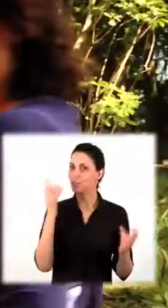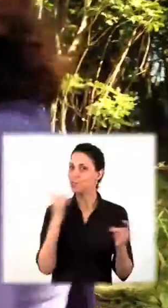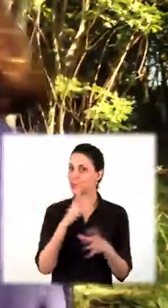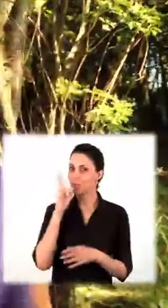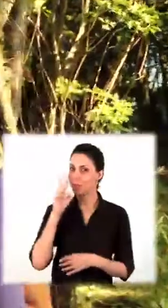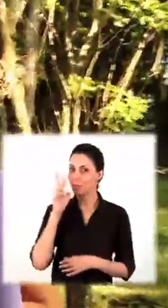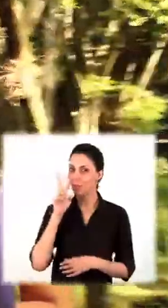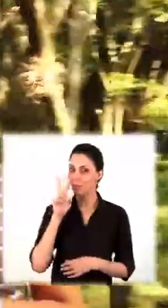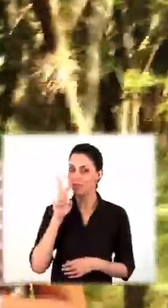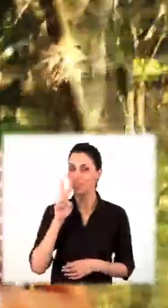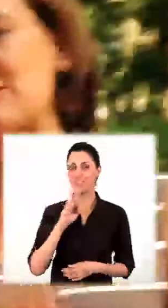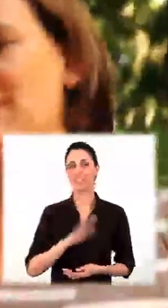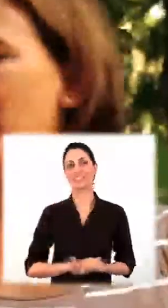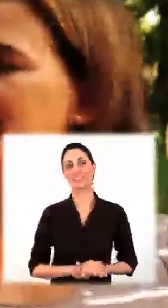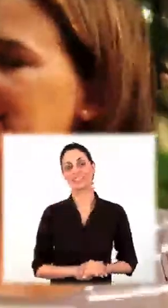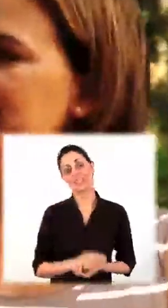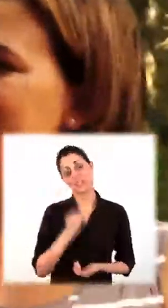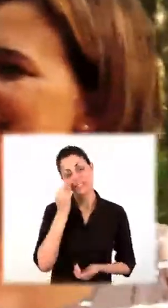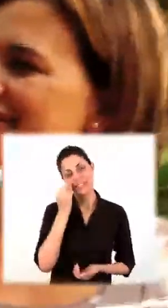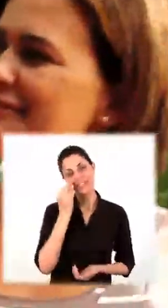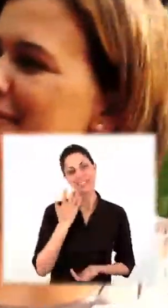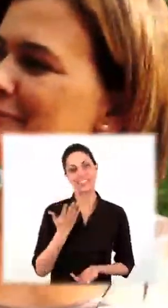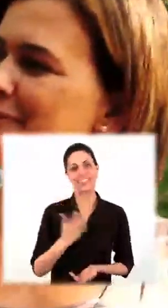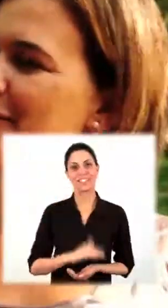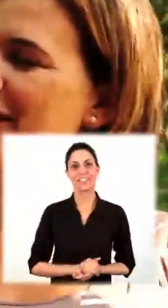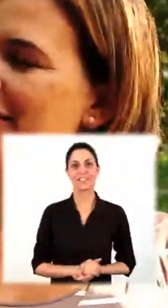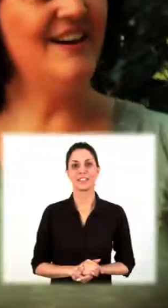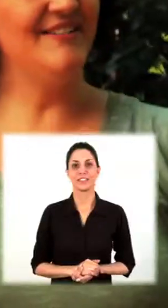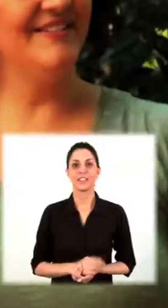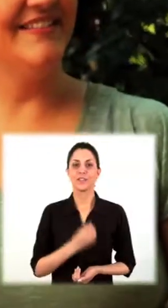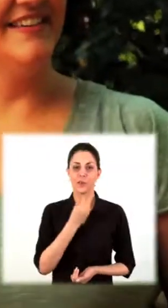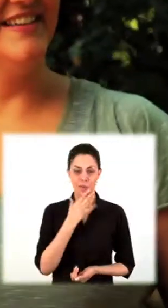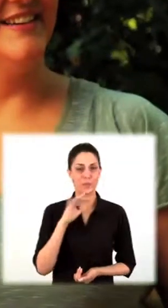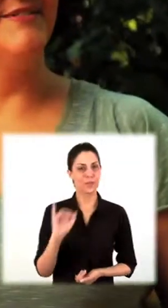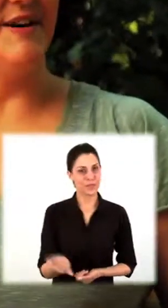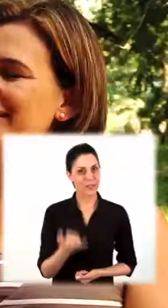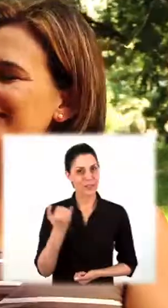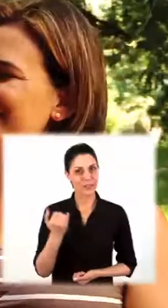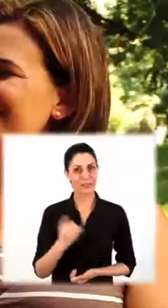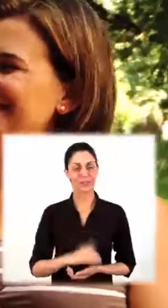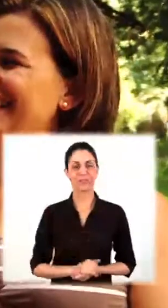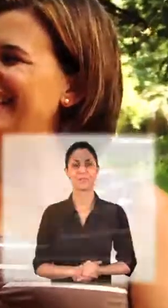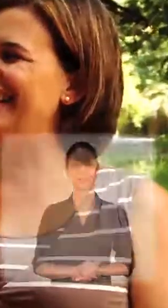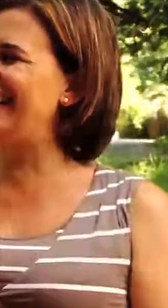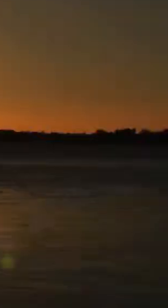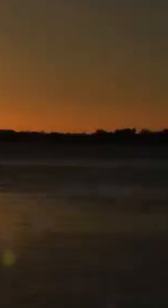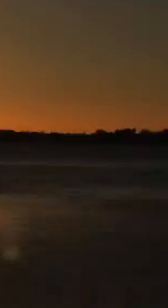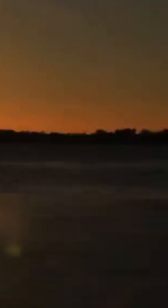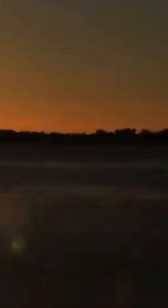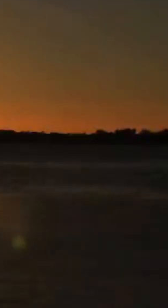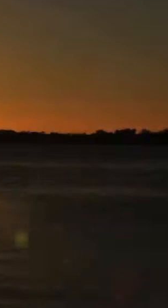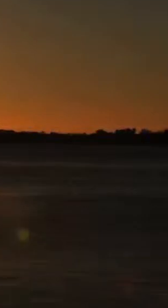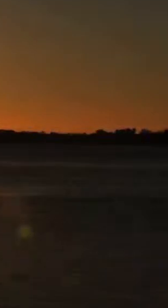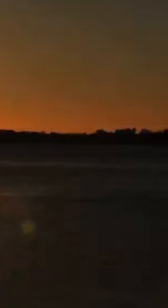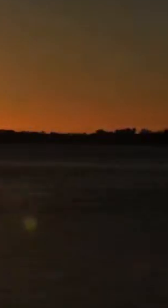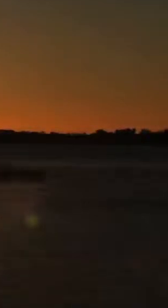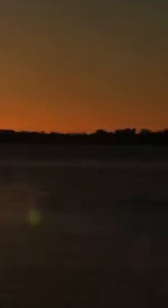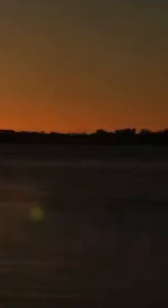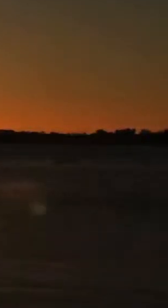Agora eu acho que ela está pronta para fazer a história. Acho que vamos... Valeu. Valeu. Foi proveitosa a conversa.